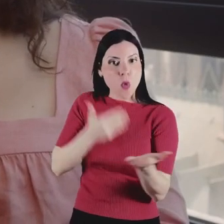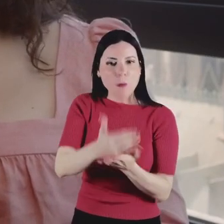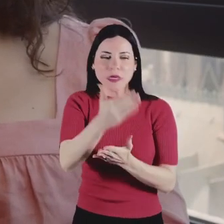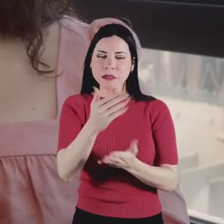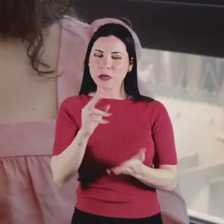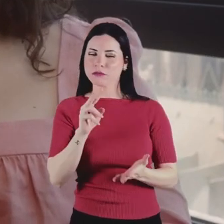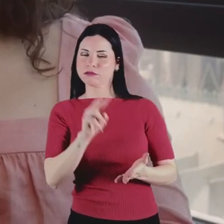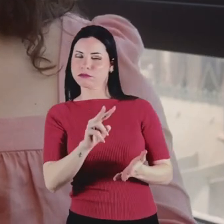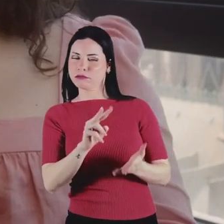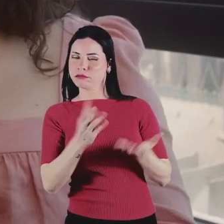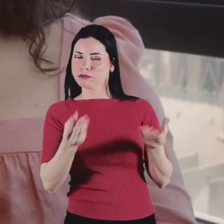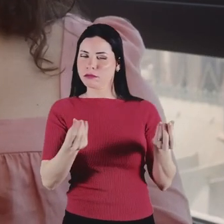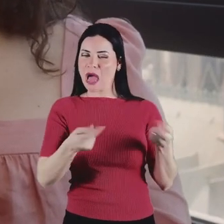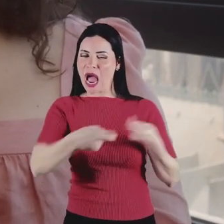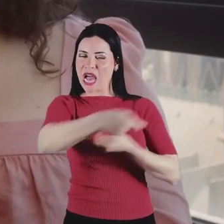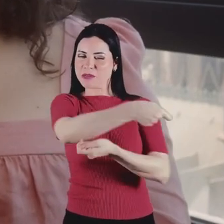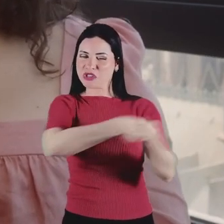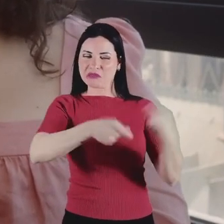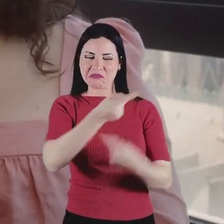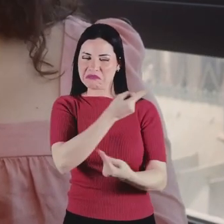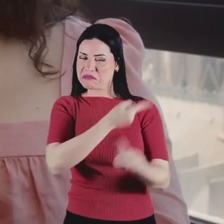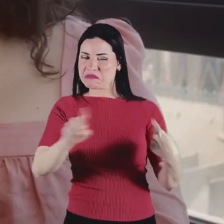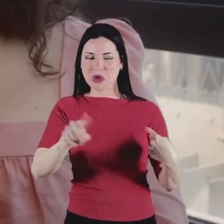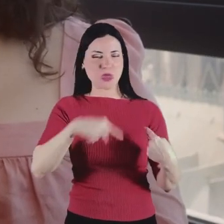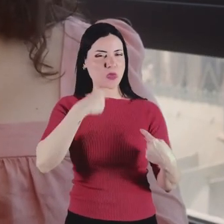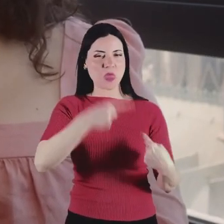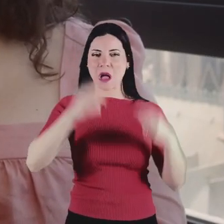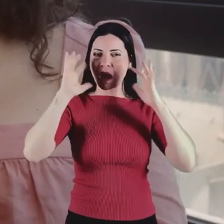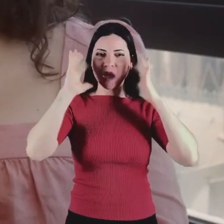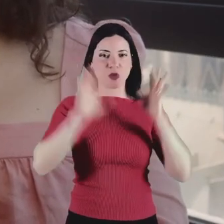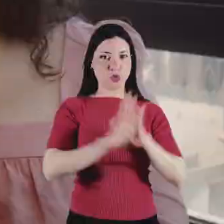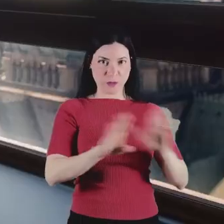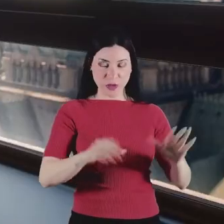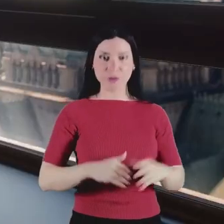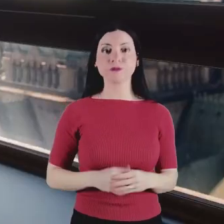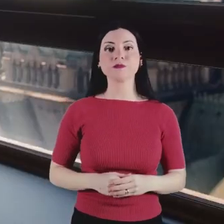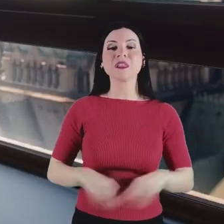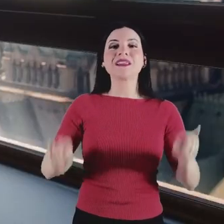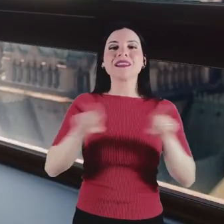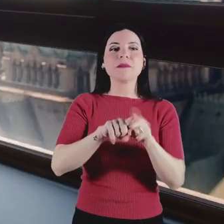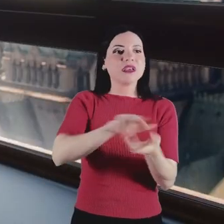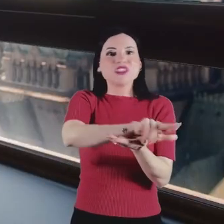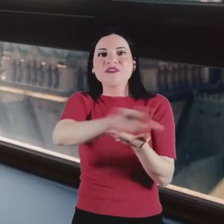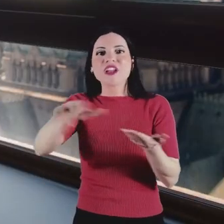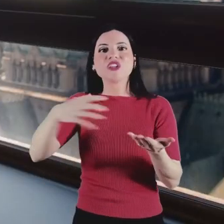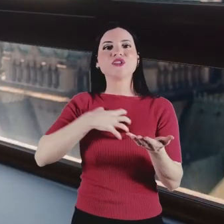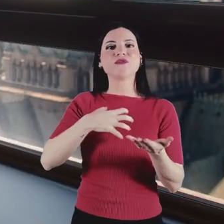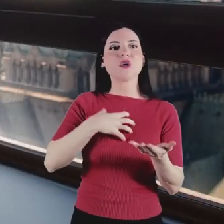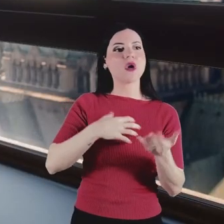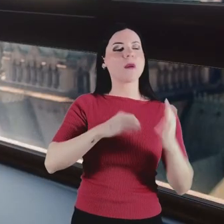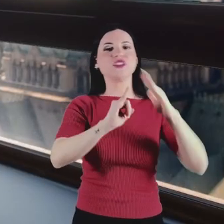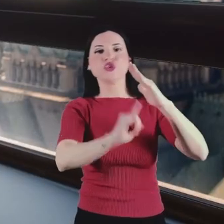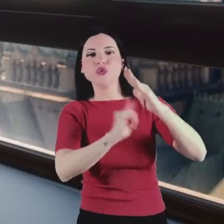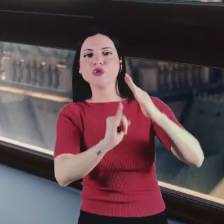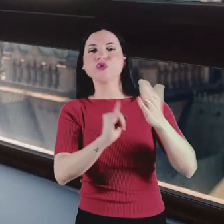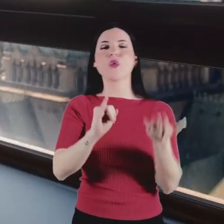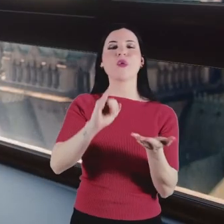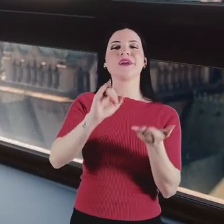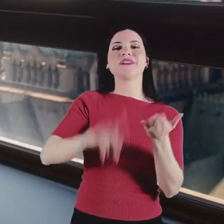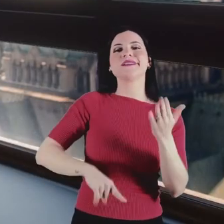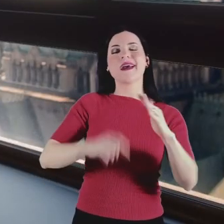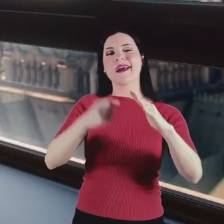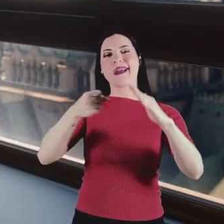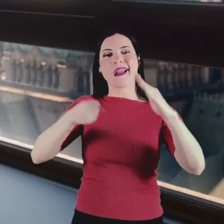a achar que administrativamente não ia ser possível resolver. Os equipamentos de assistência social, né, as instituições como